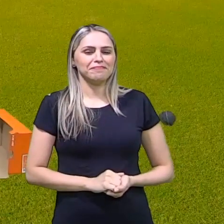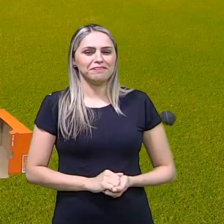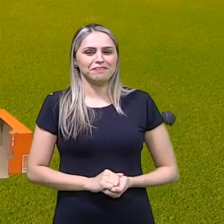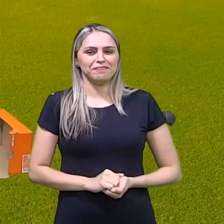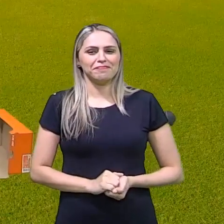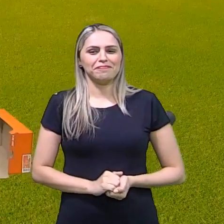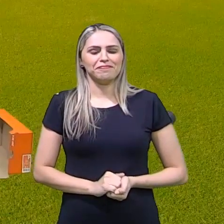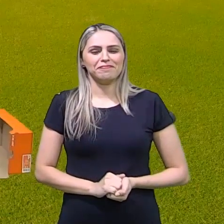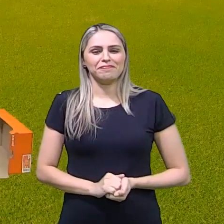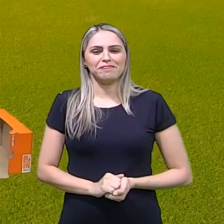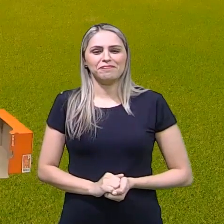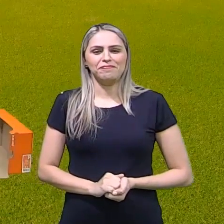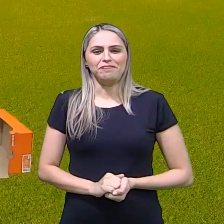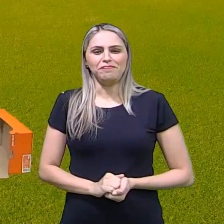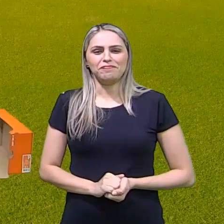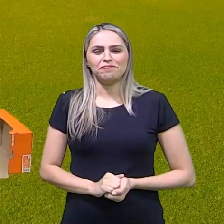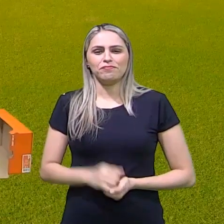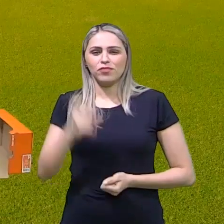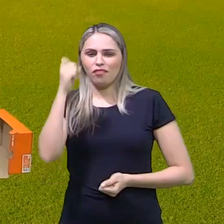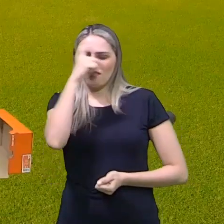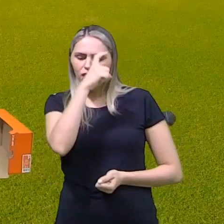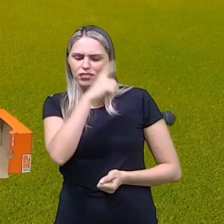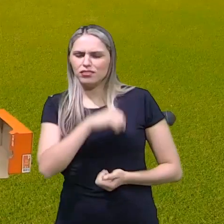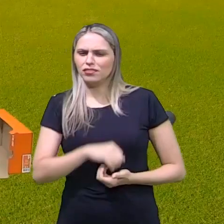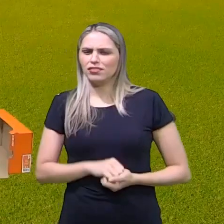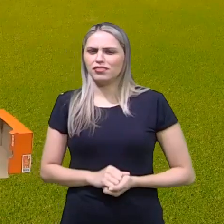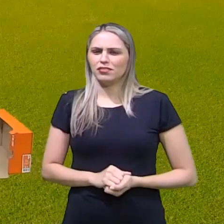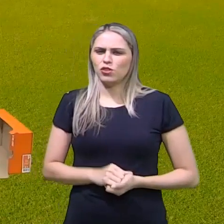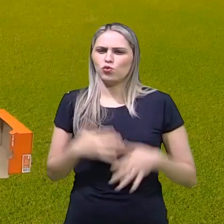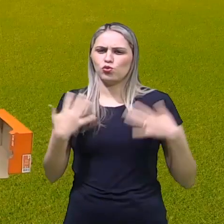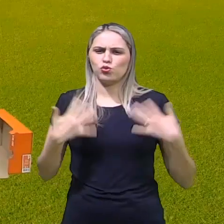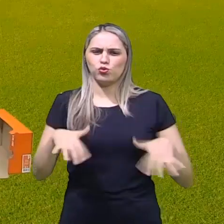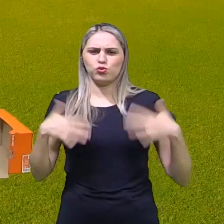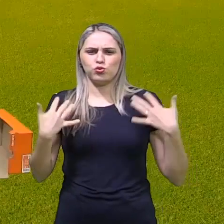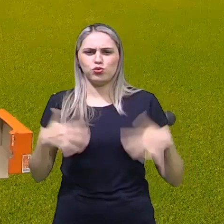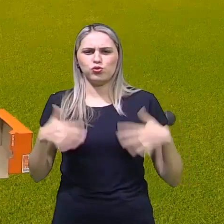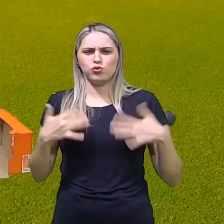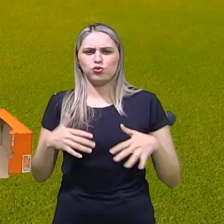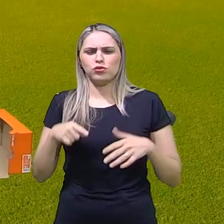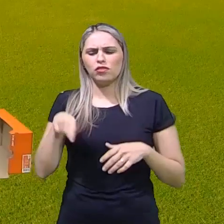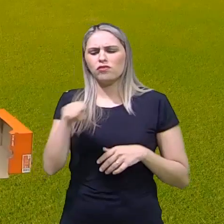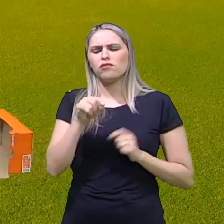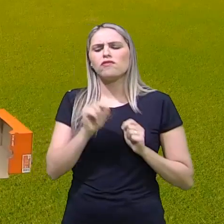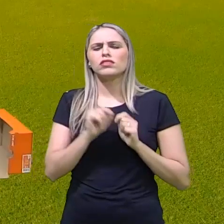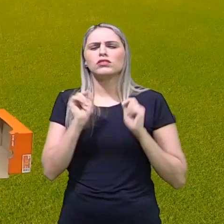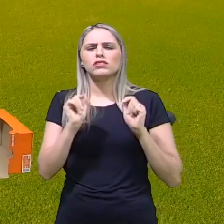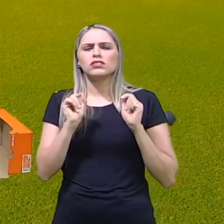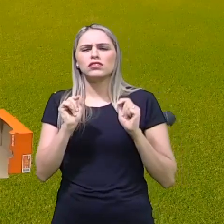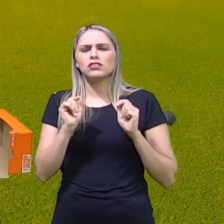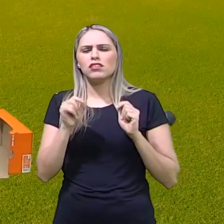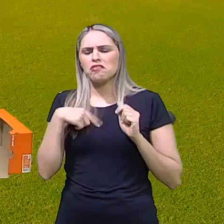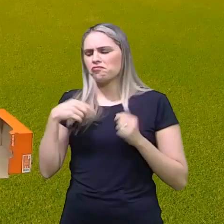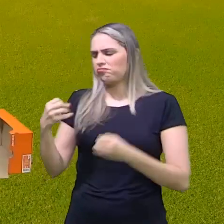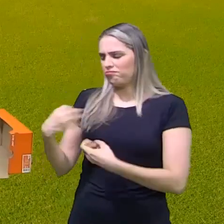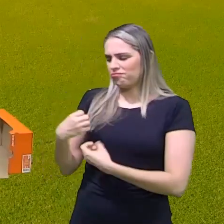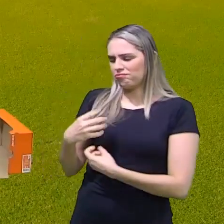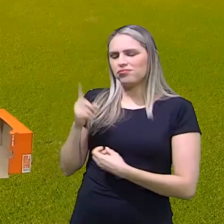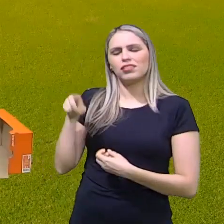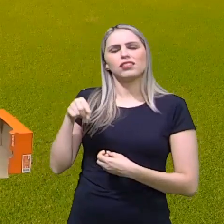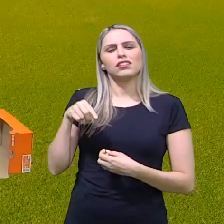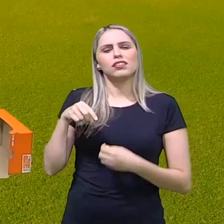assim? Tá aqui. Difícil assim. Tá difícil, tá no canto. Será que você consegue? Sabe o que eu vou fazer? O quê? Vou usar aquilo que eu te ensinei. O quê?